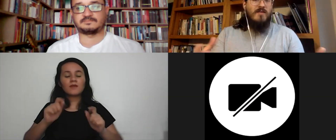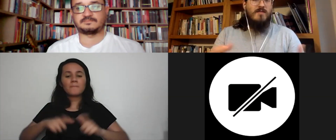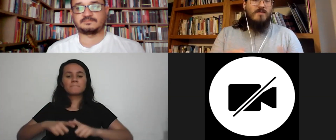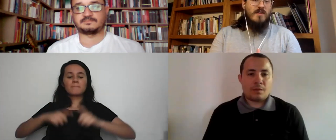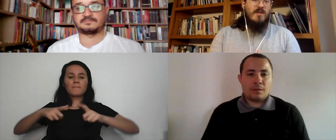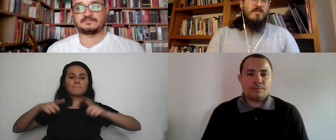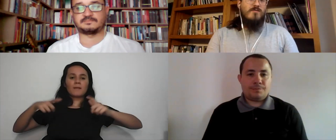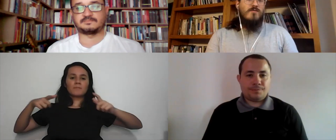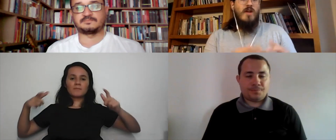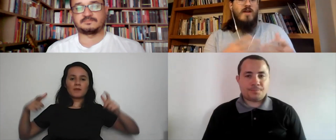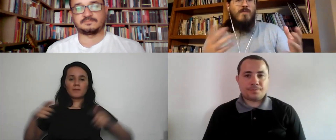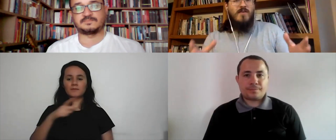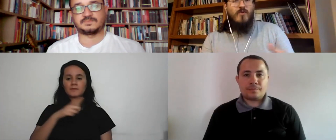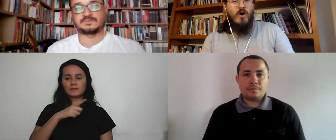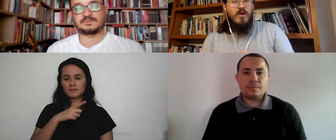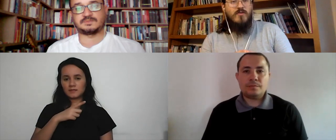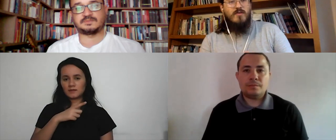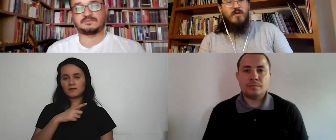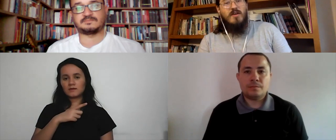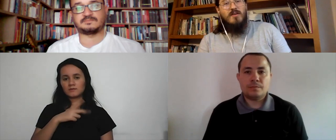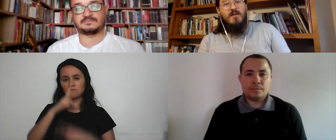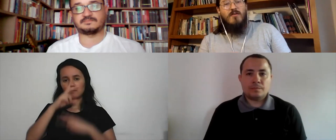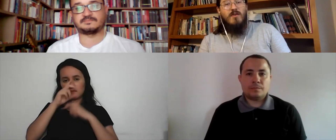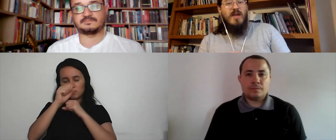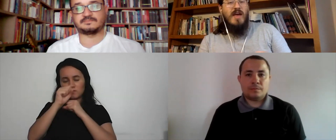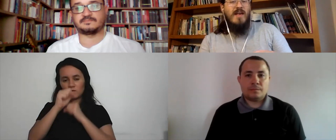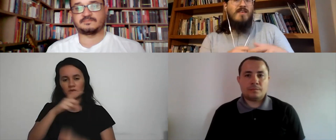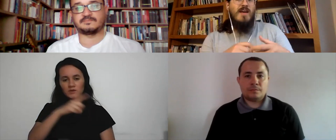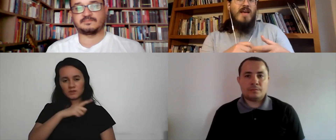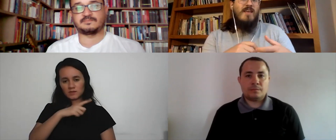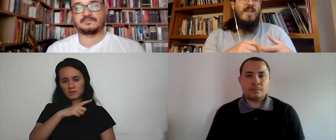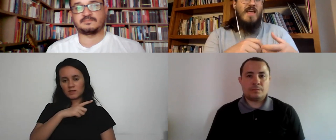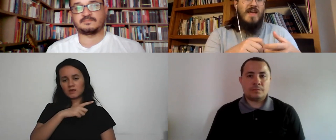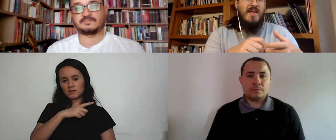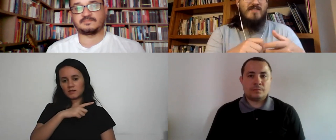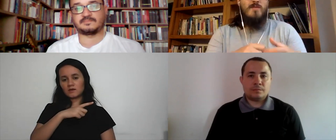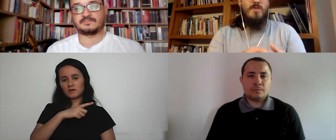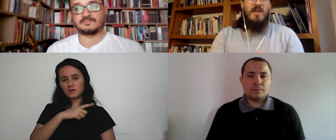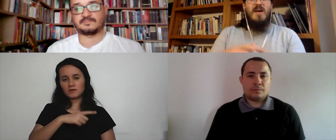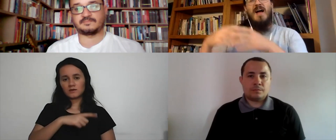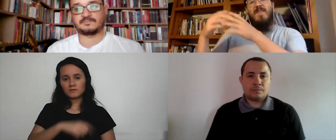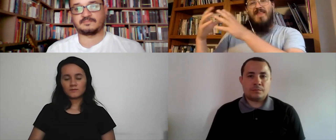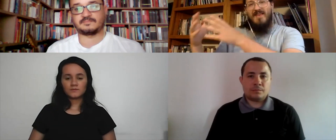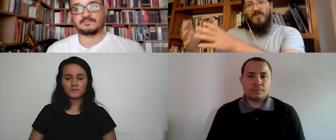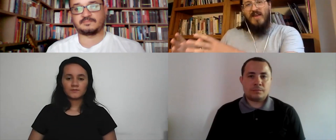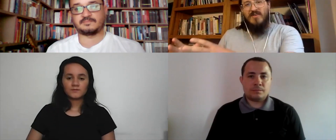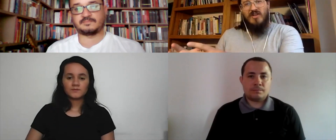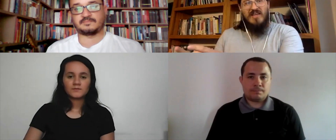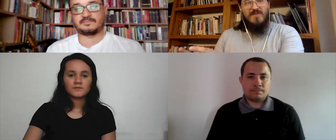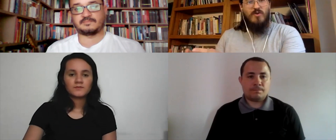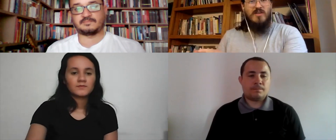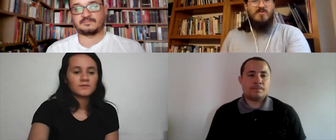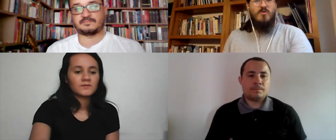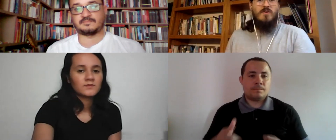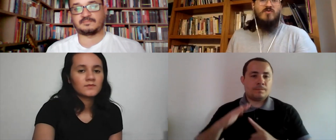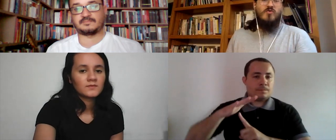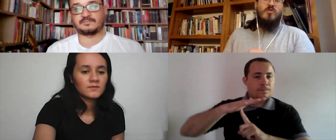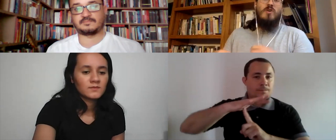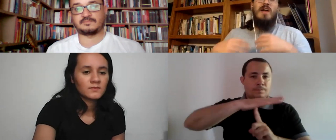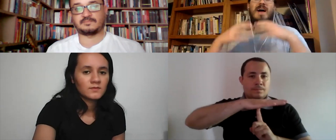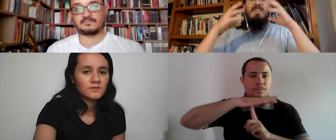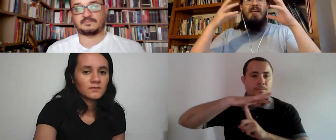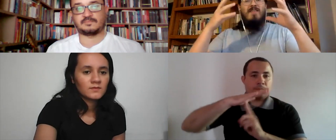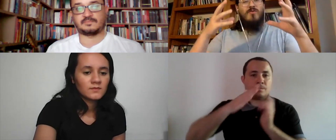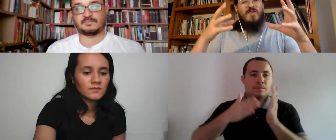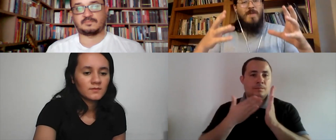ainda mais, né, tornar-se mais forte. Então, essa é a ideia sempre, né? A ideia das feiras de livro que a gente